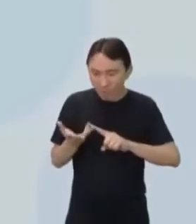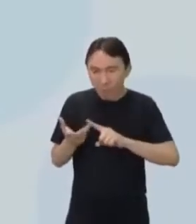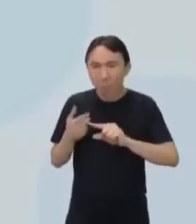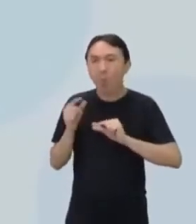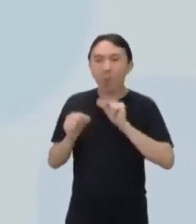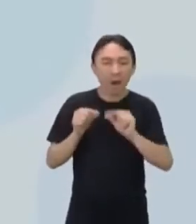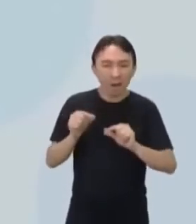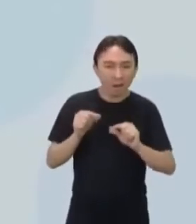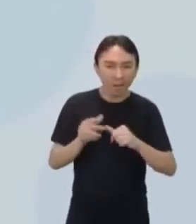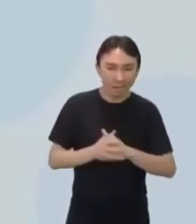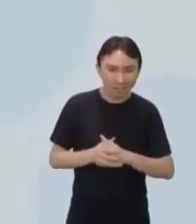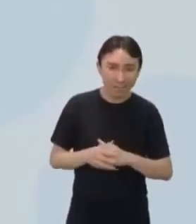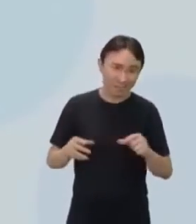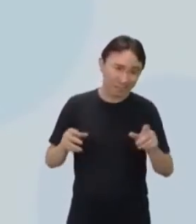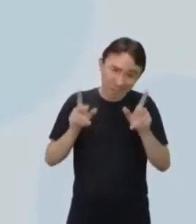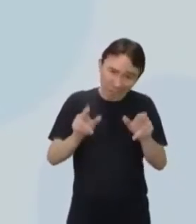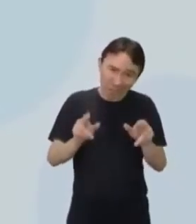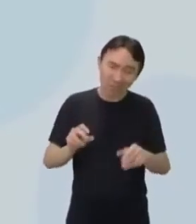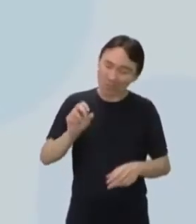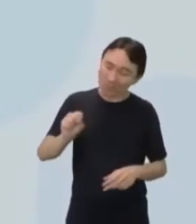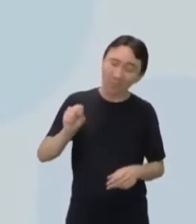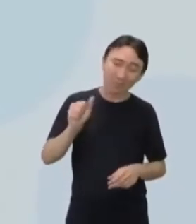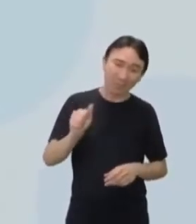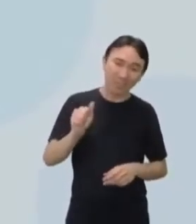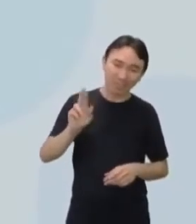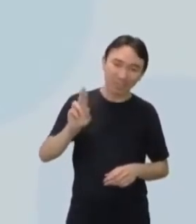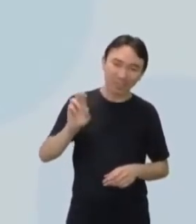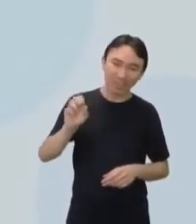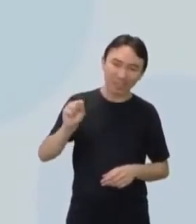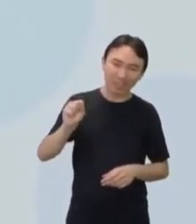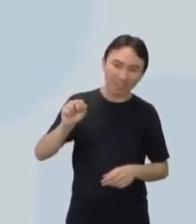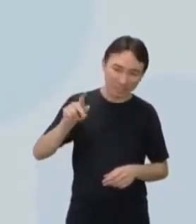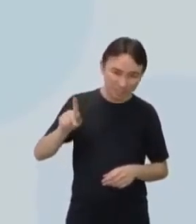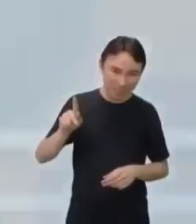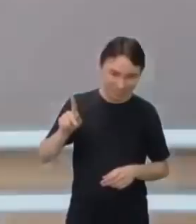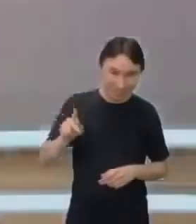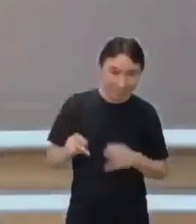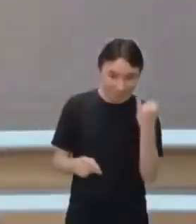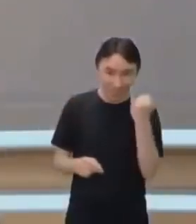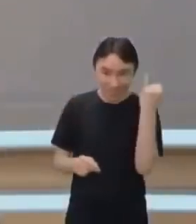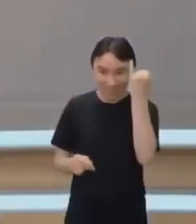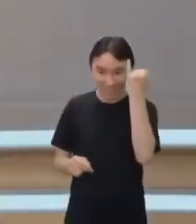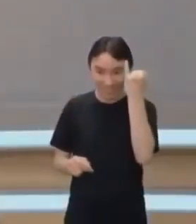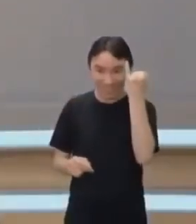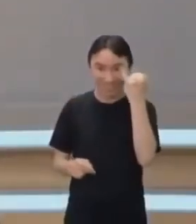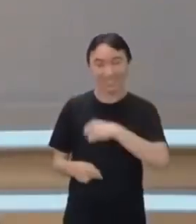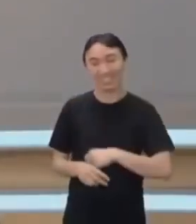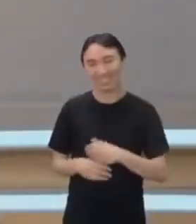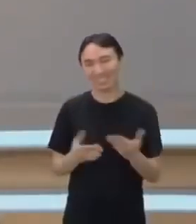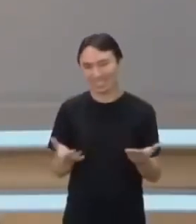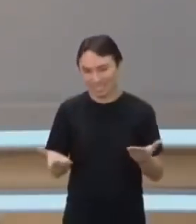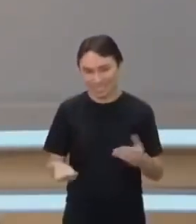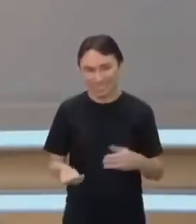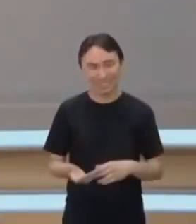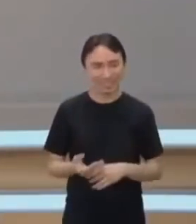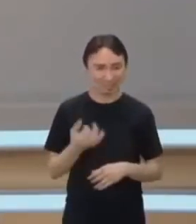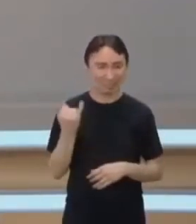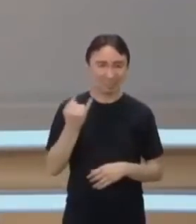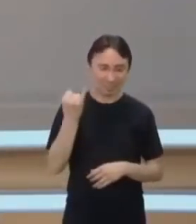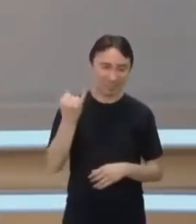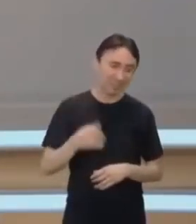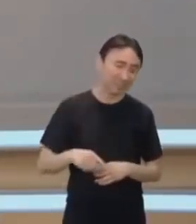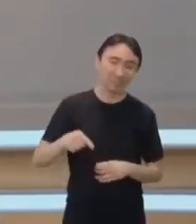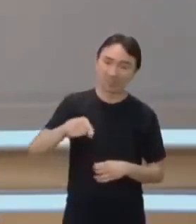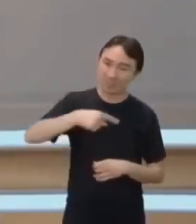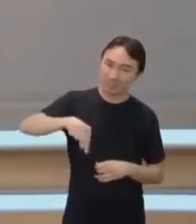uma pauta e uma relevância muito estratégica para nós, né, Selma, Luiz, enquanto rede, são avaliações aí de larga